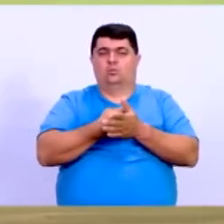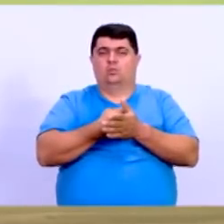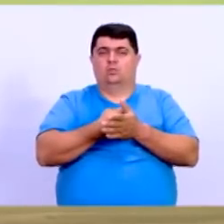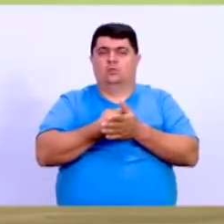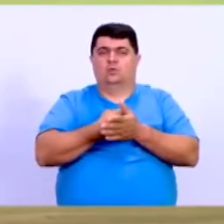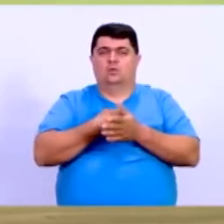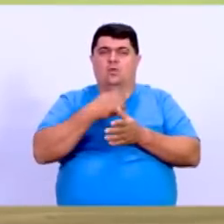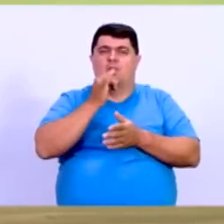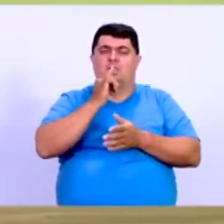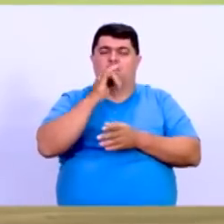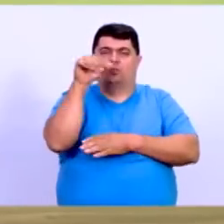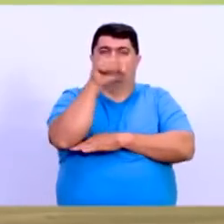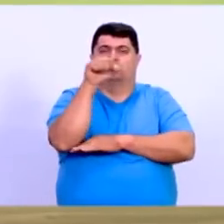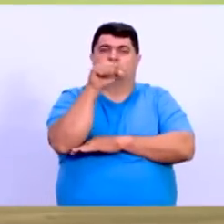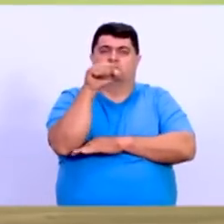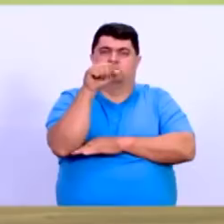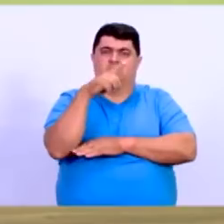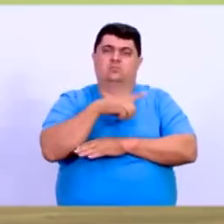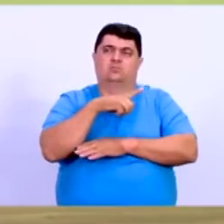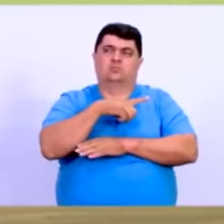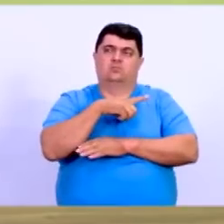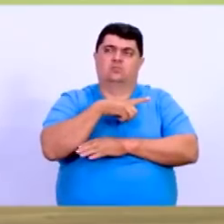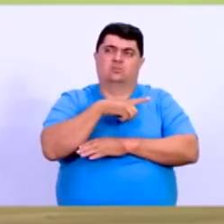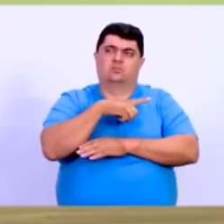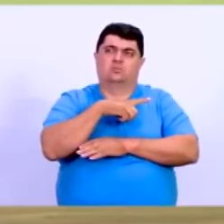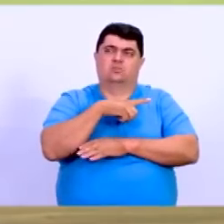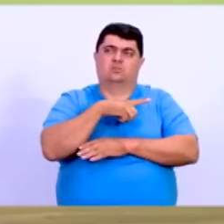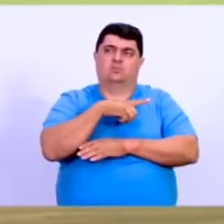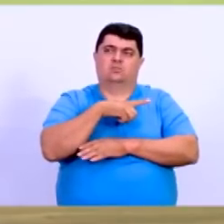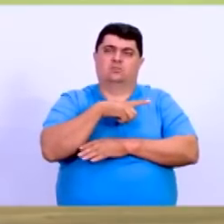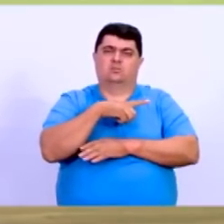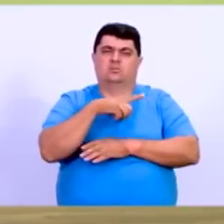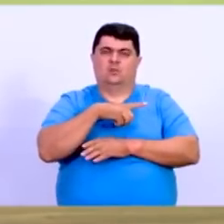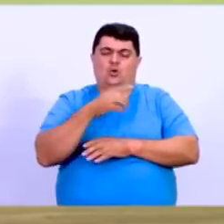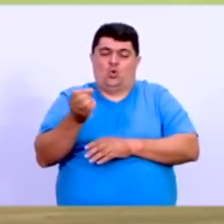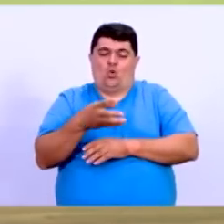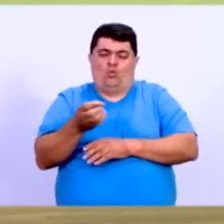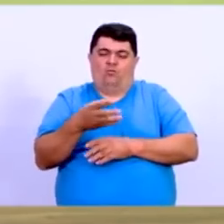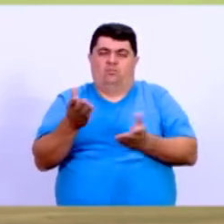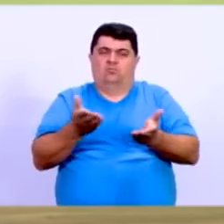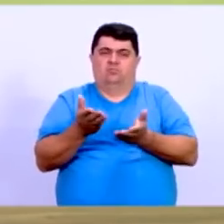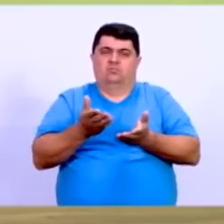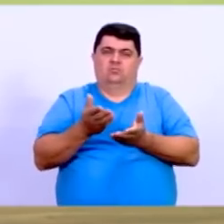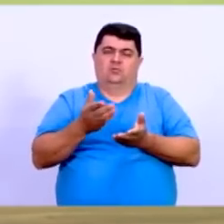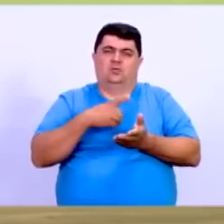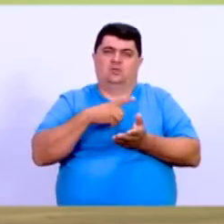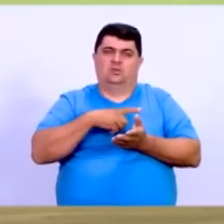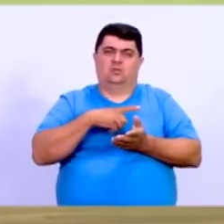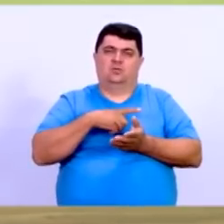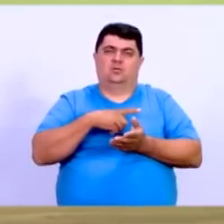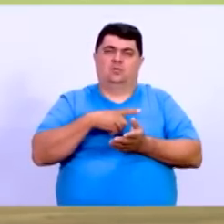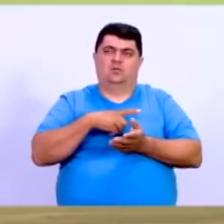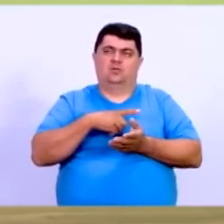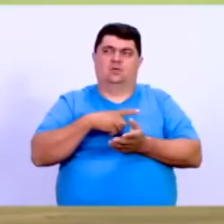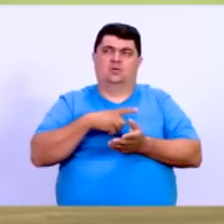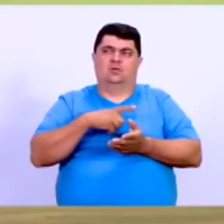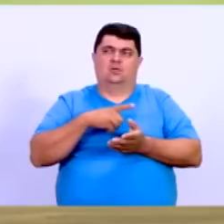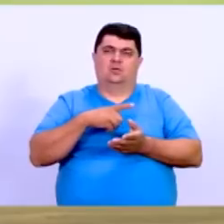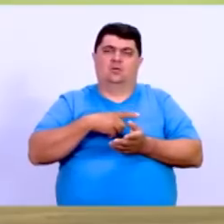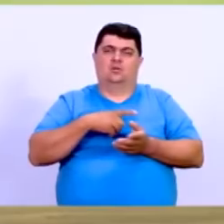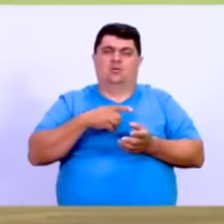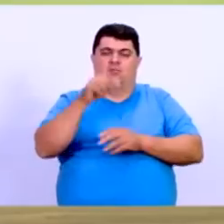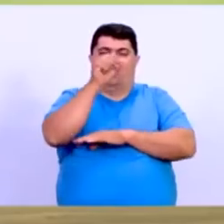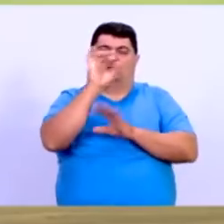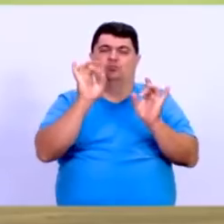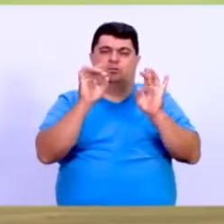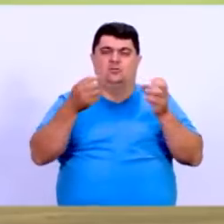os carros esses carros mais modernos, que ele vem com autônomo, né? Que o carro vem dirigindo